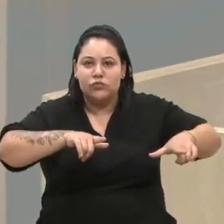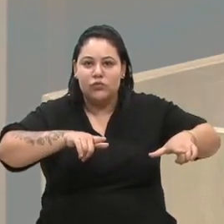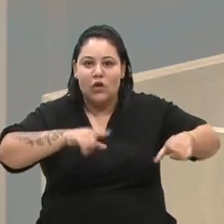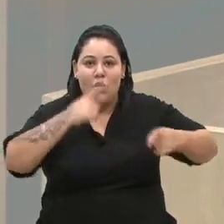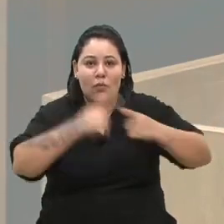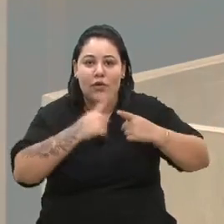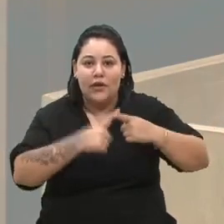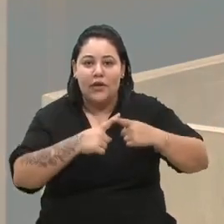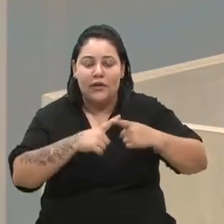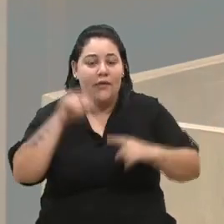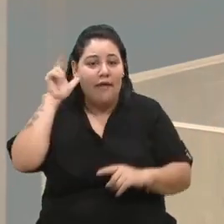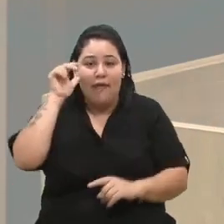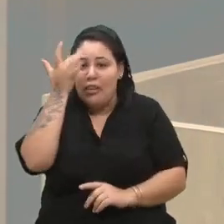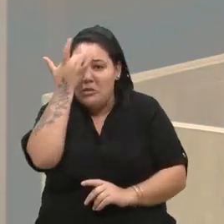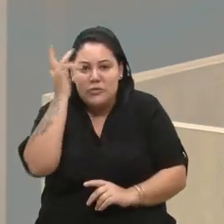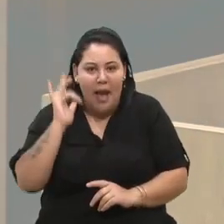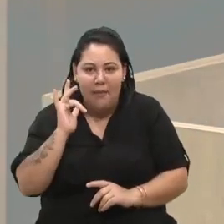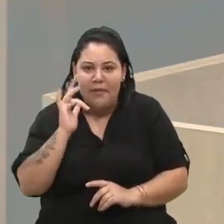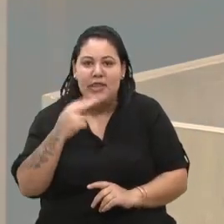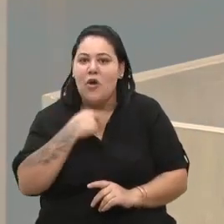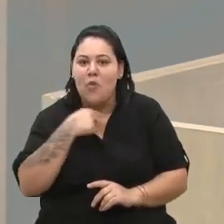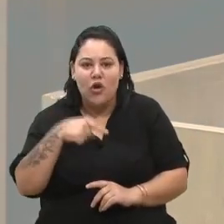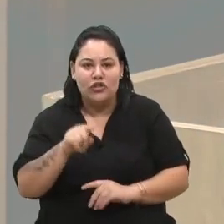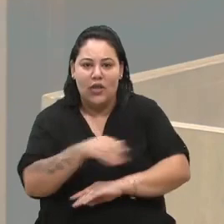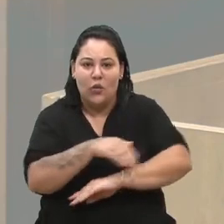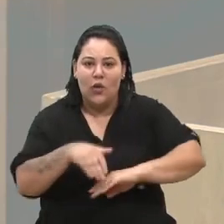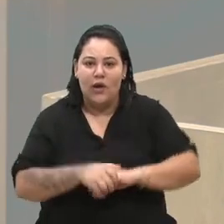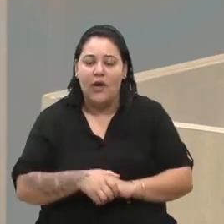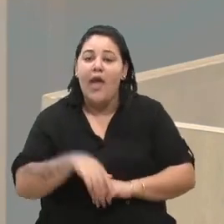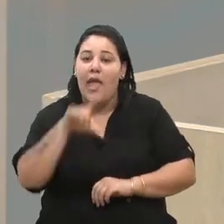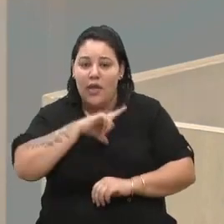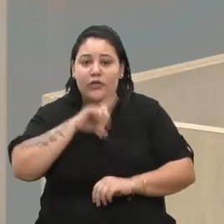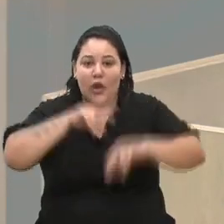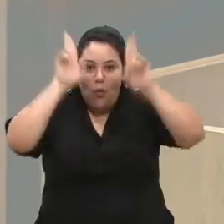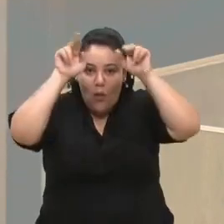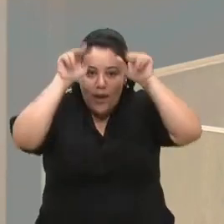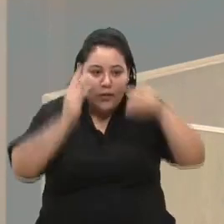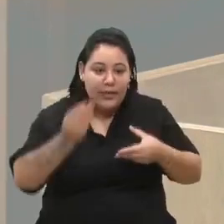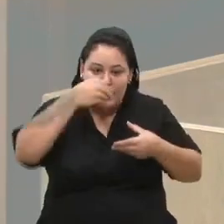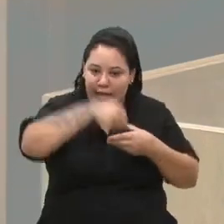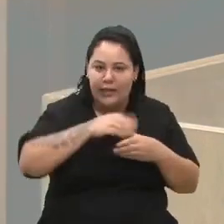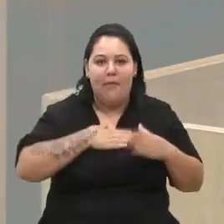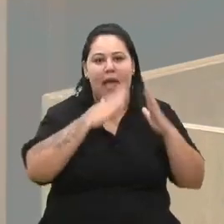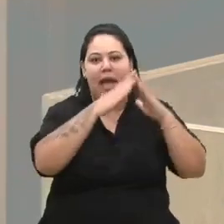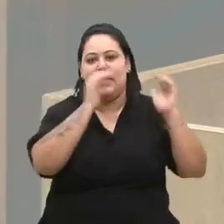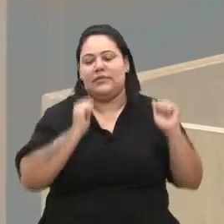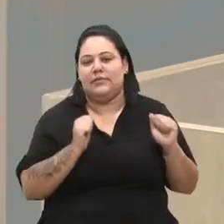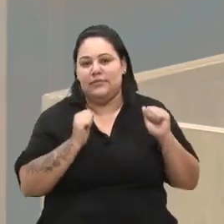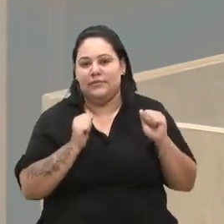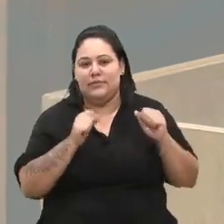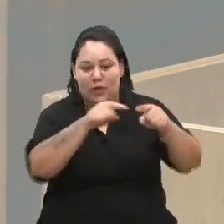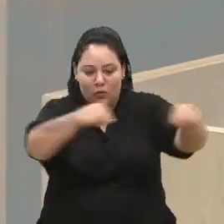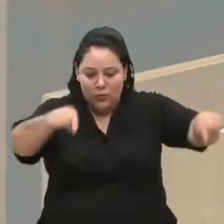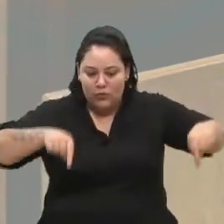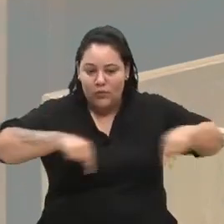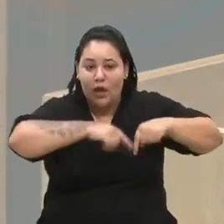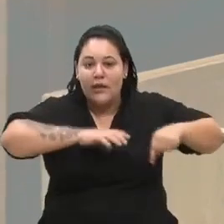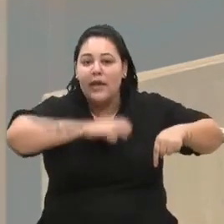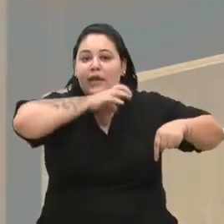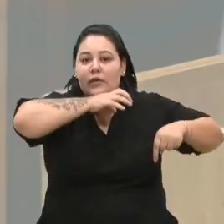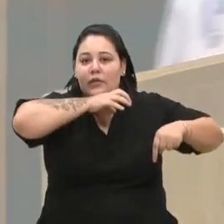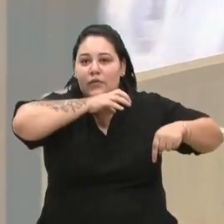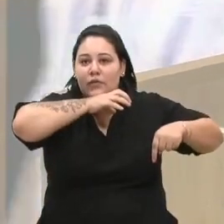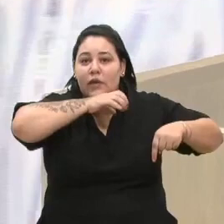ir na rua. Eu tenho um coelho, é dentro do meu pátio. Se ele sair lá na rua, e não vai sair porque eu cuido